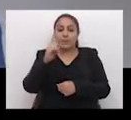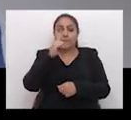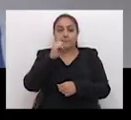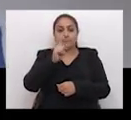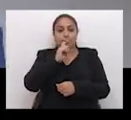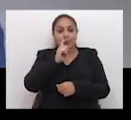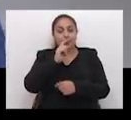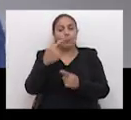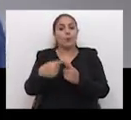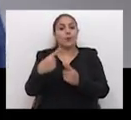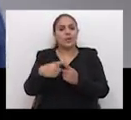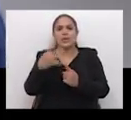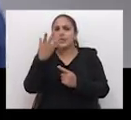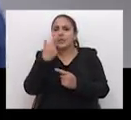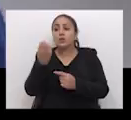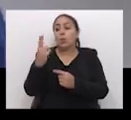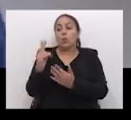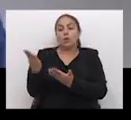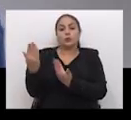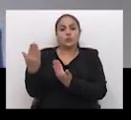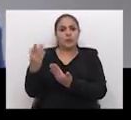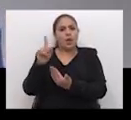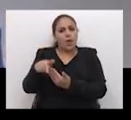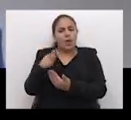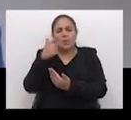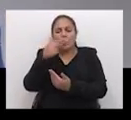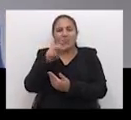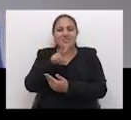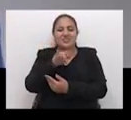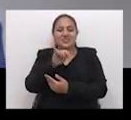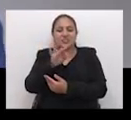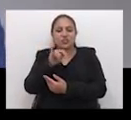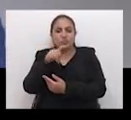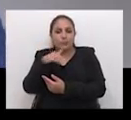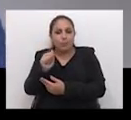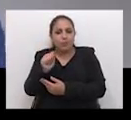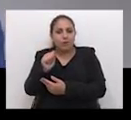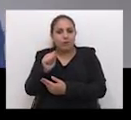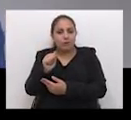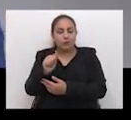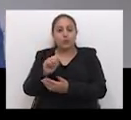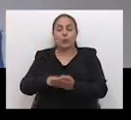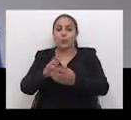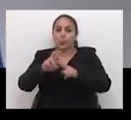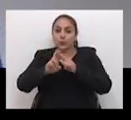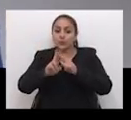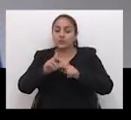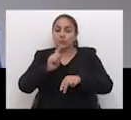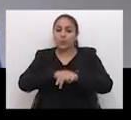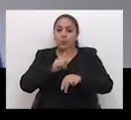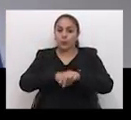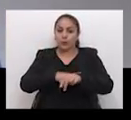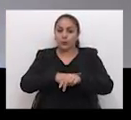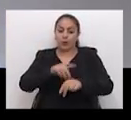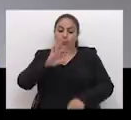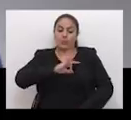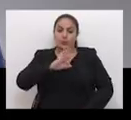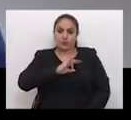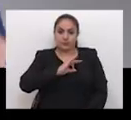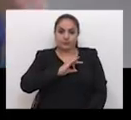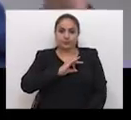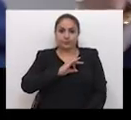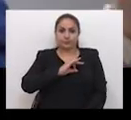pais, porque a criança ou o adolescente, ele é a vítima, né? E nesse momento a Brigada Militar,